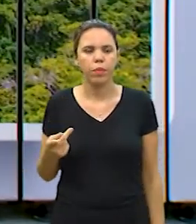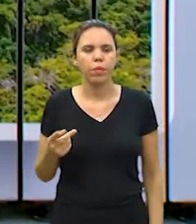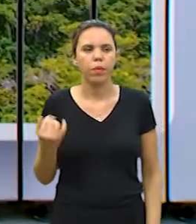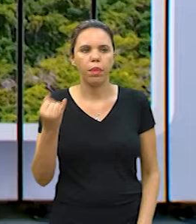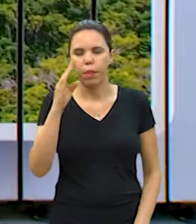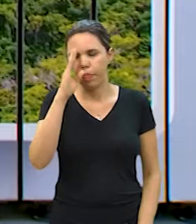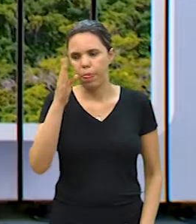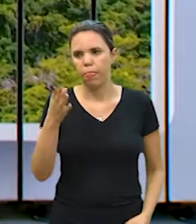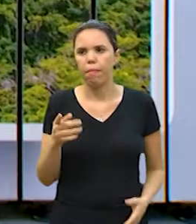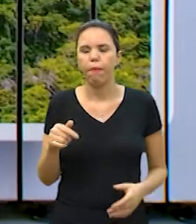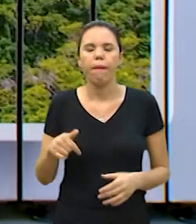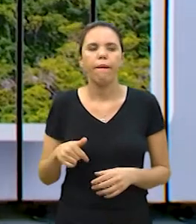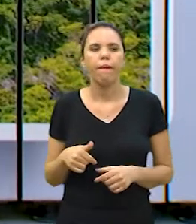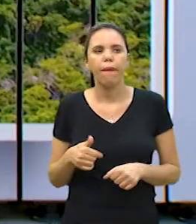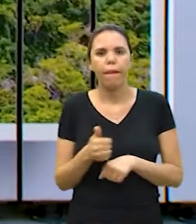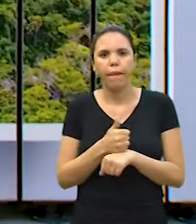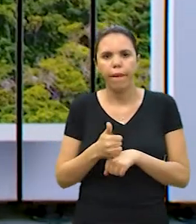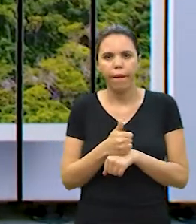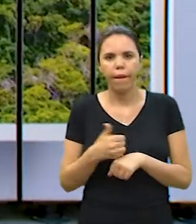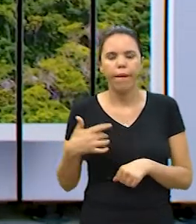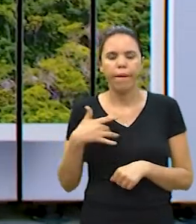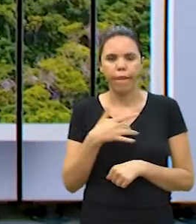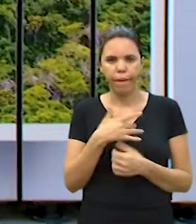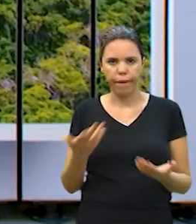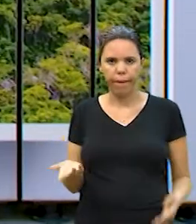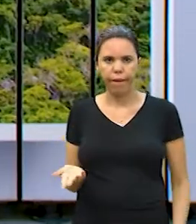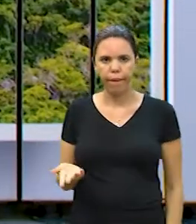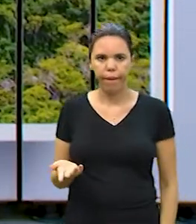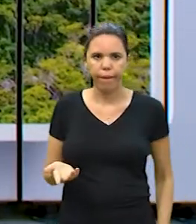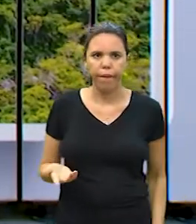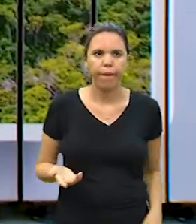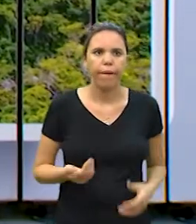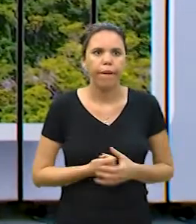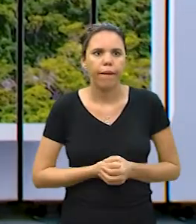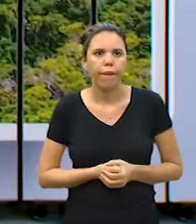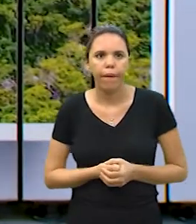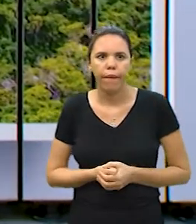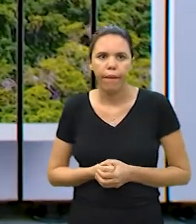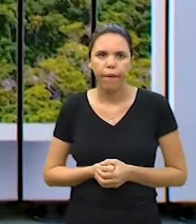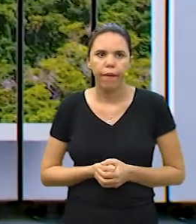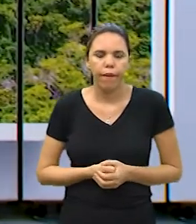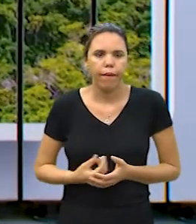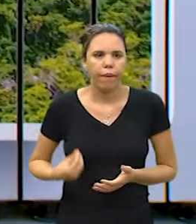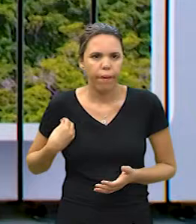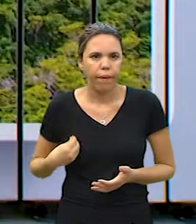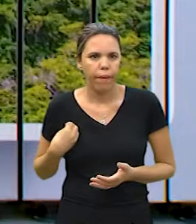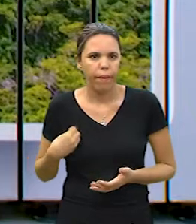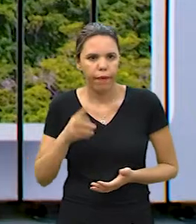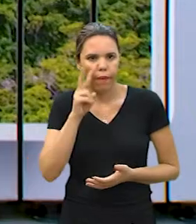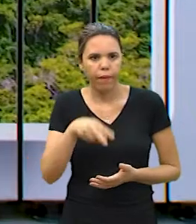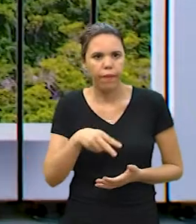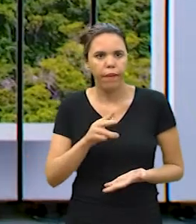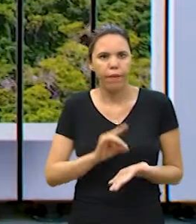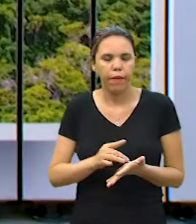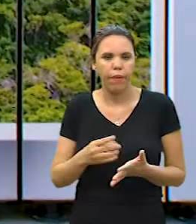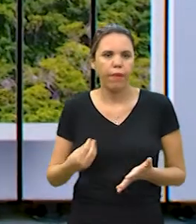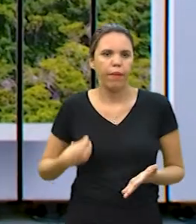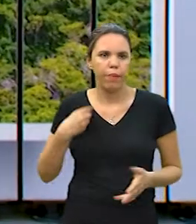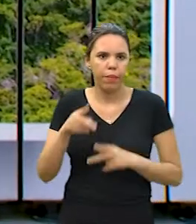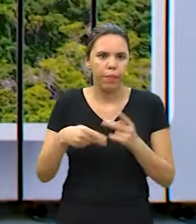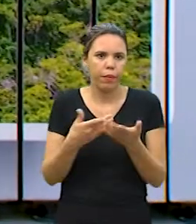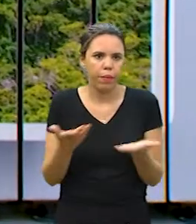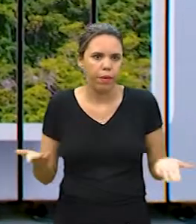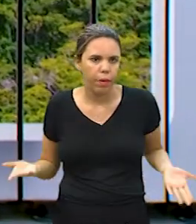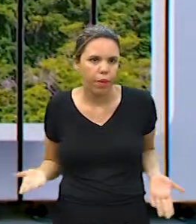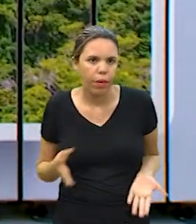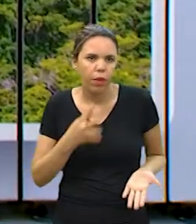uma questão essencial, que são os agentes comunitários de saúde. Os agentes comunitários de saúde estão dentro da realidade da vida das